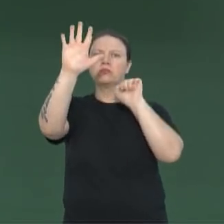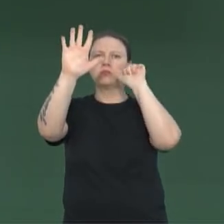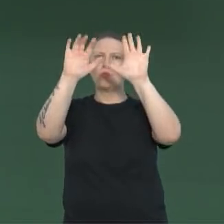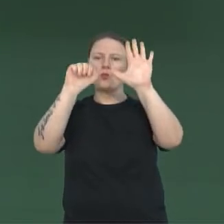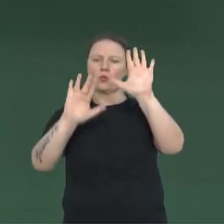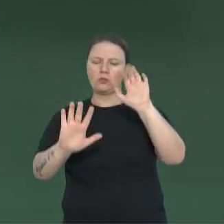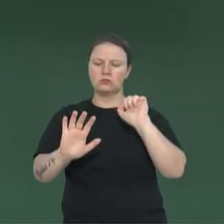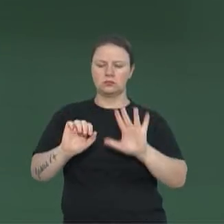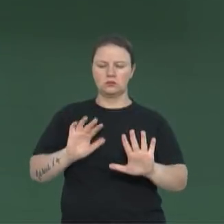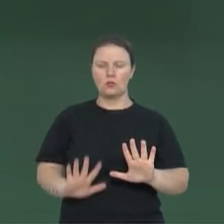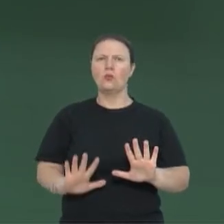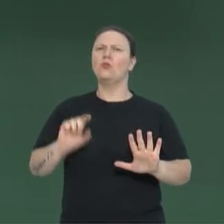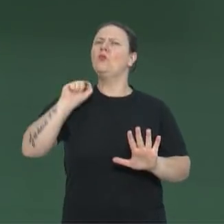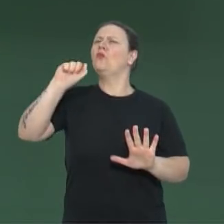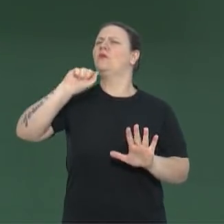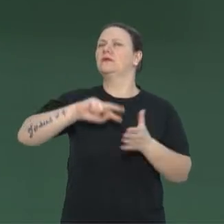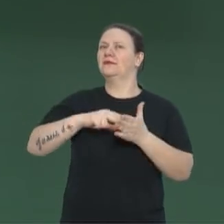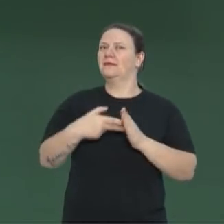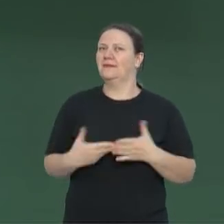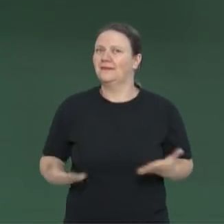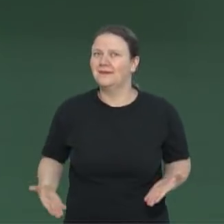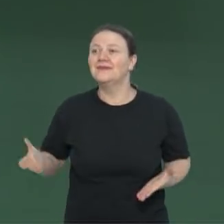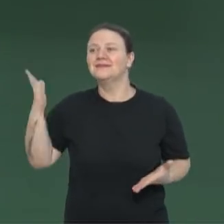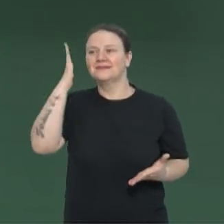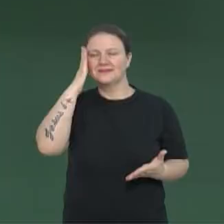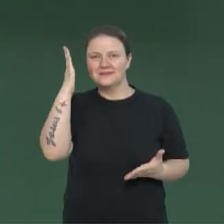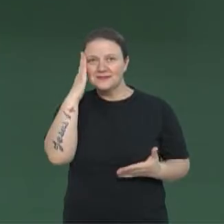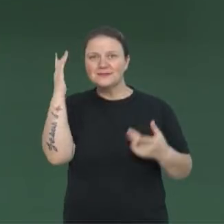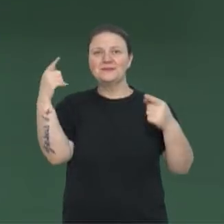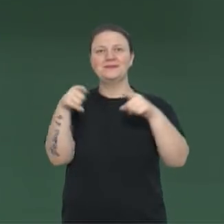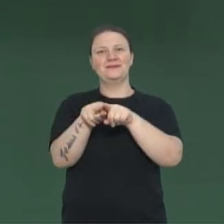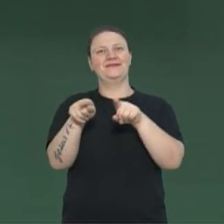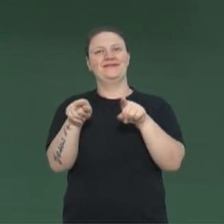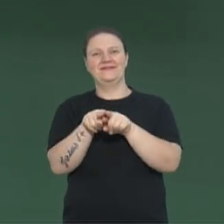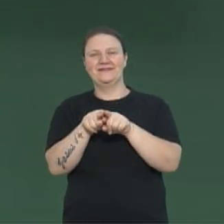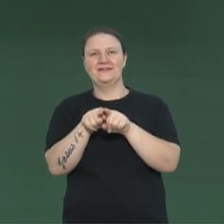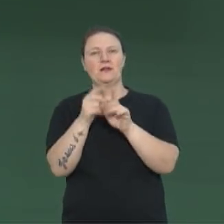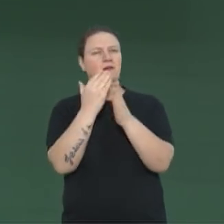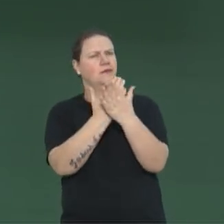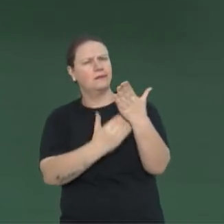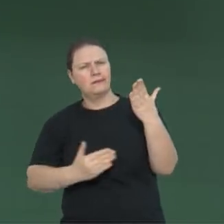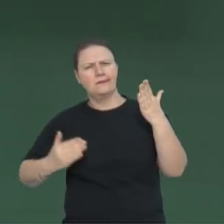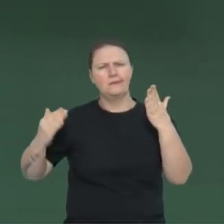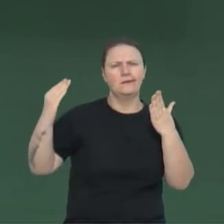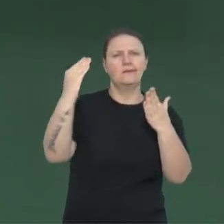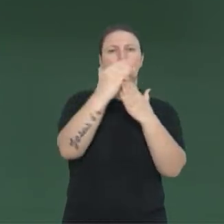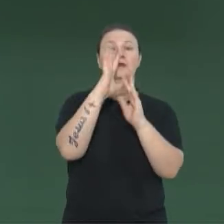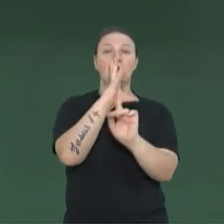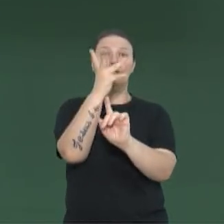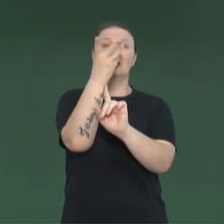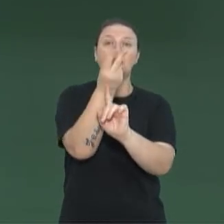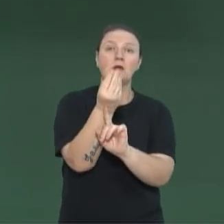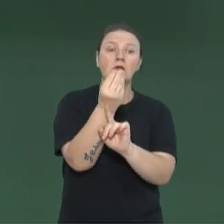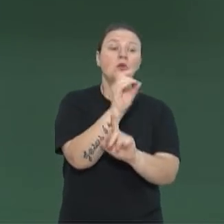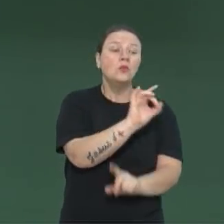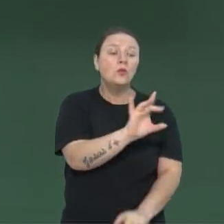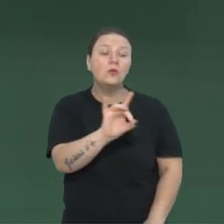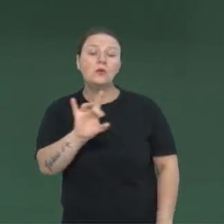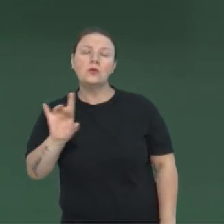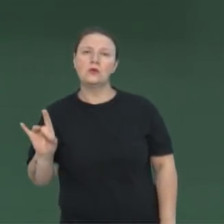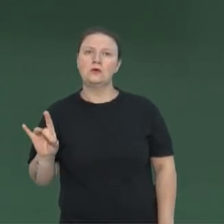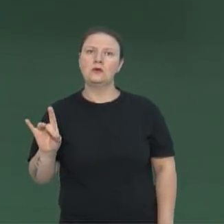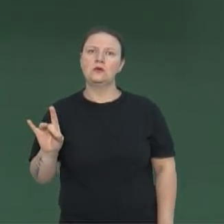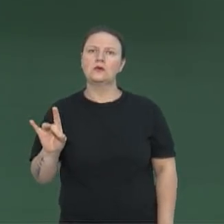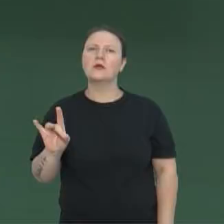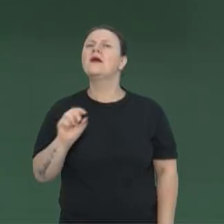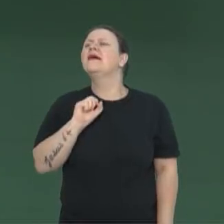um pouquinho, mas que a gente sabe que extrapola, né, o universo da arte. Está no nosso cotidiano. Quem aí